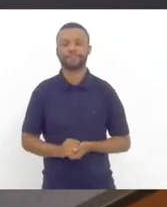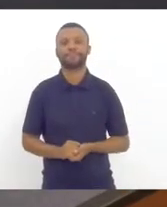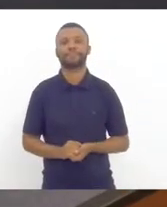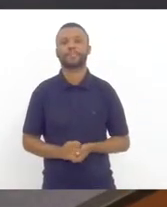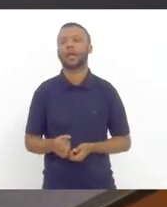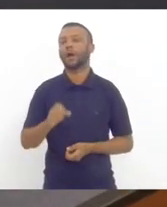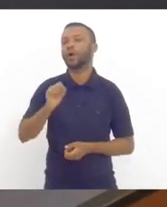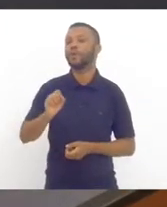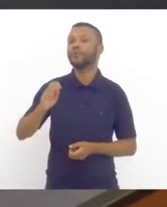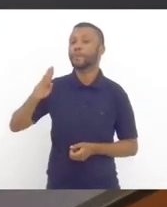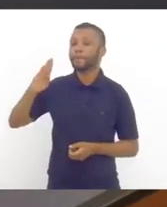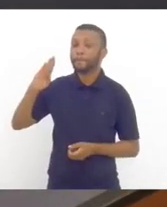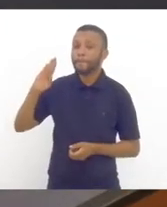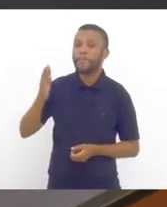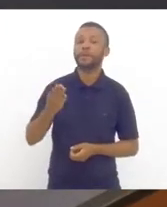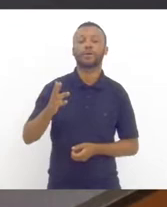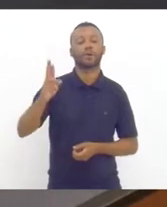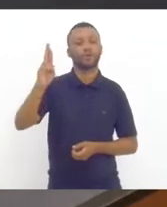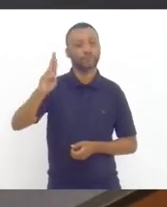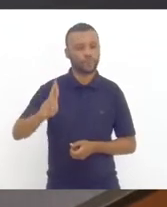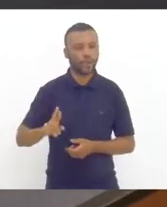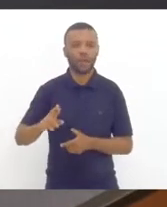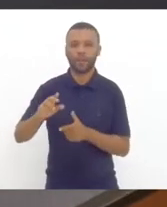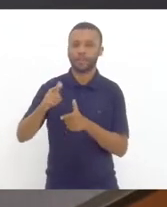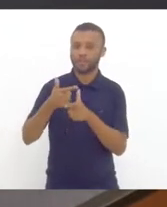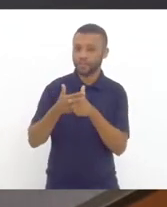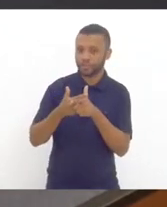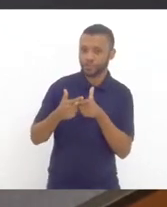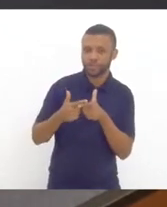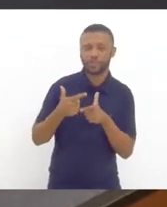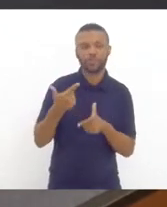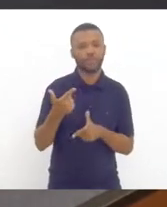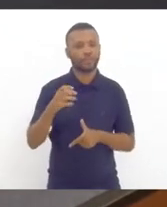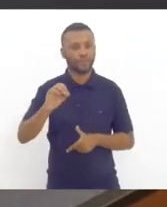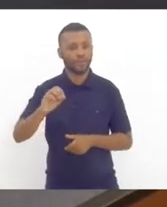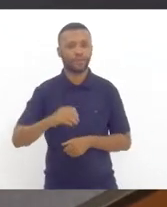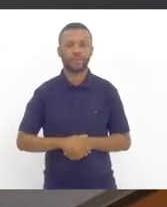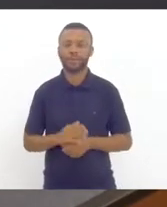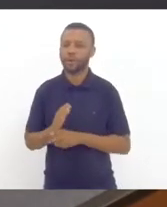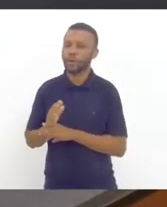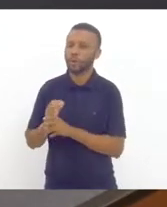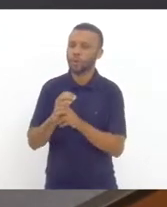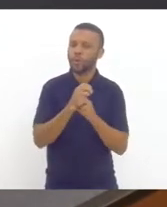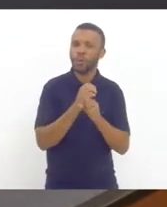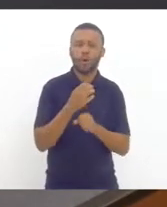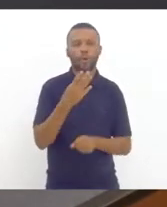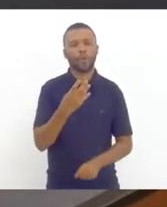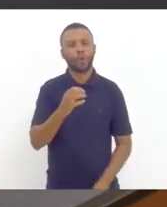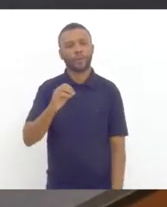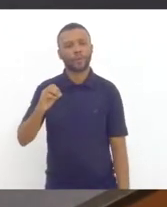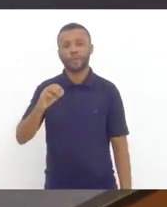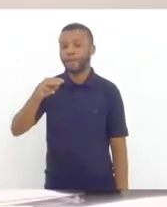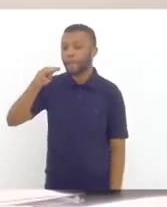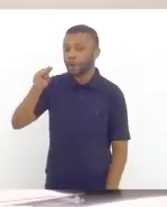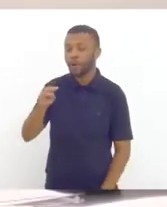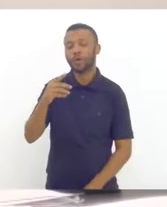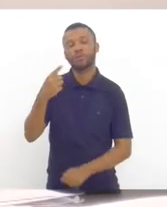8 bilhões dividido por 20 dá 400 milhões por ano.